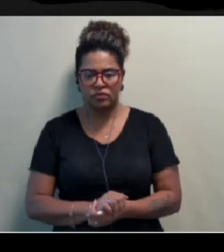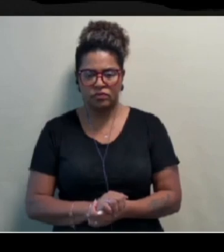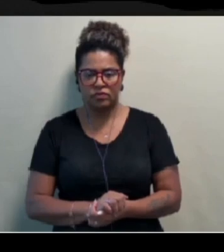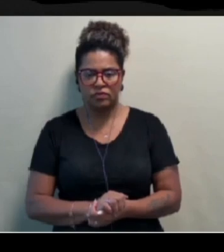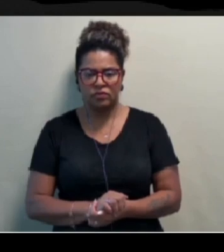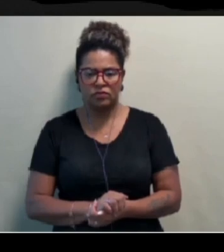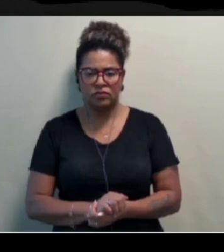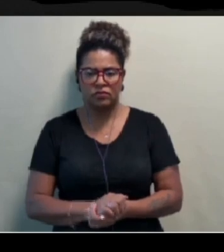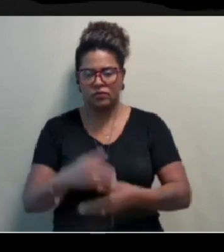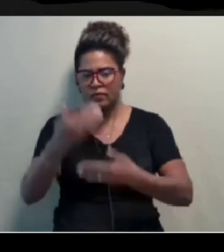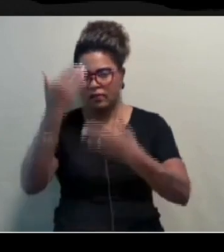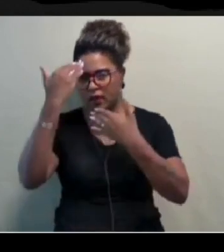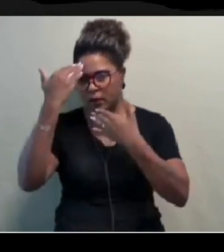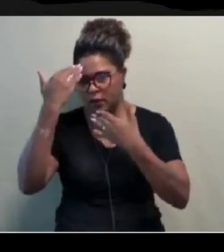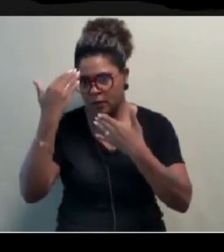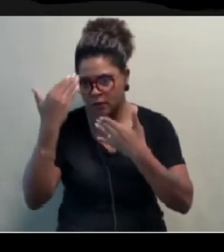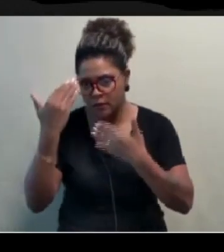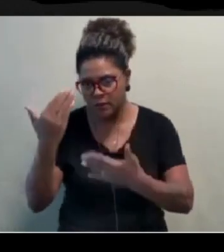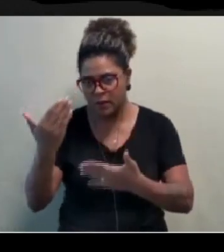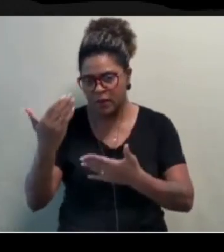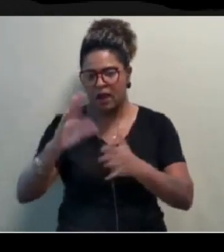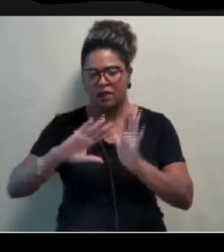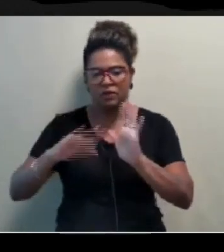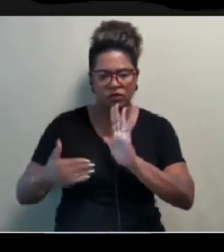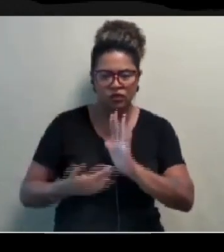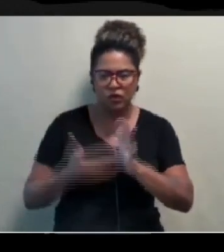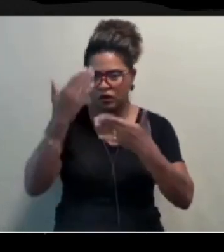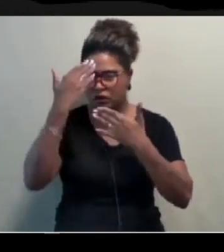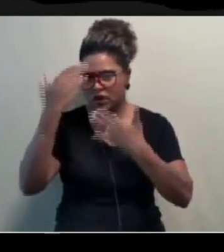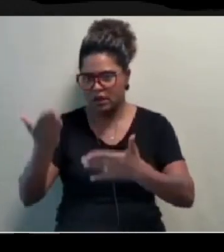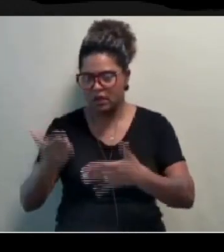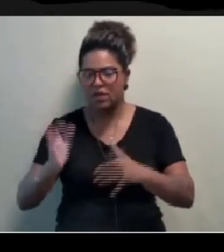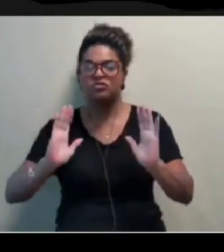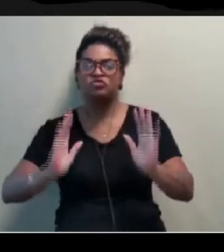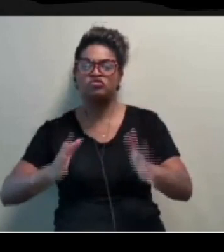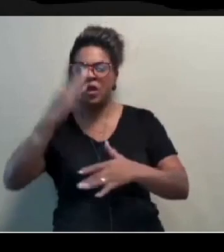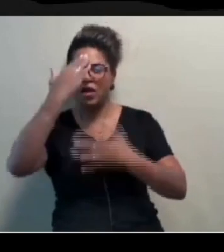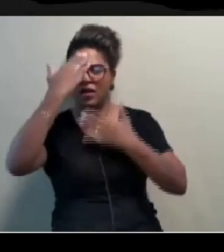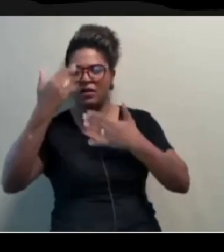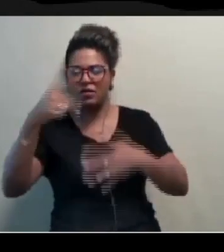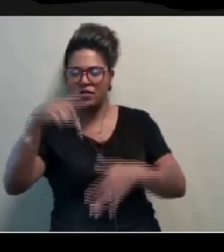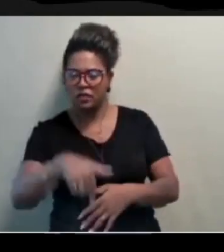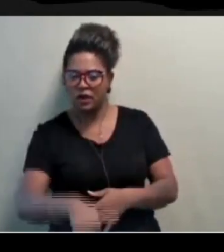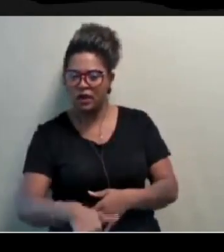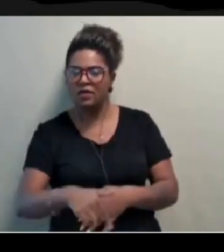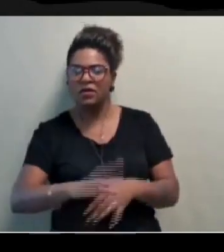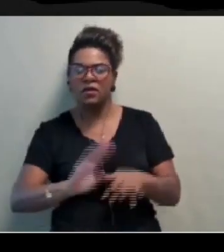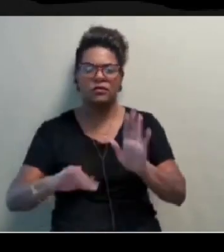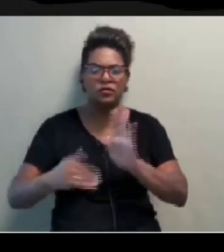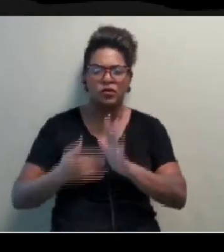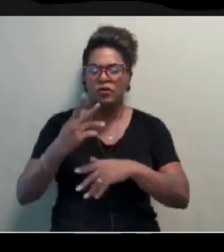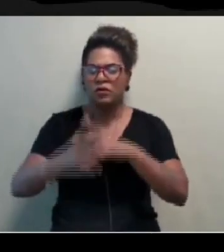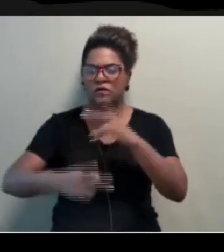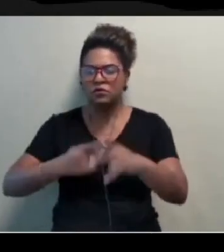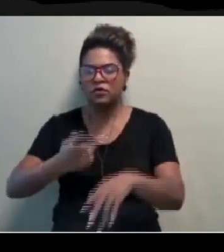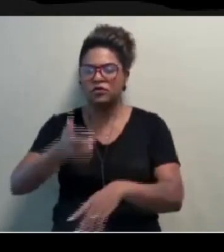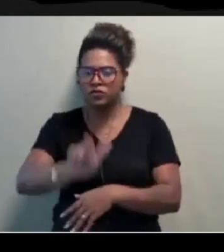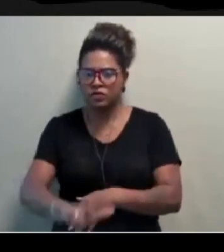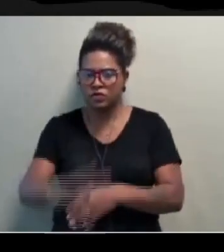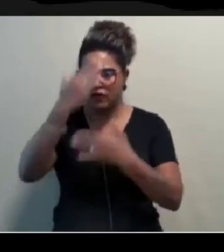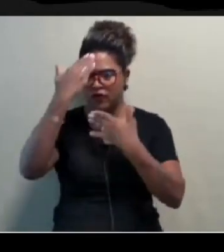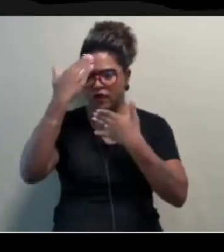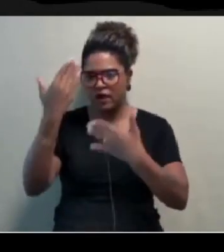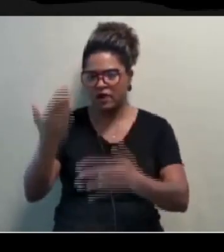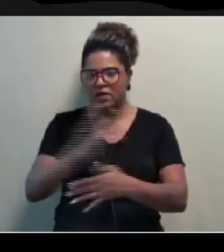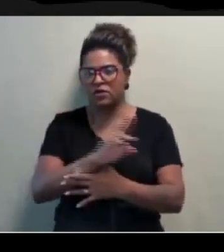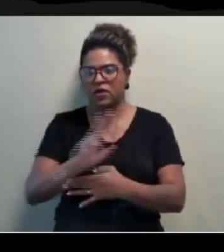Muito obrigado. Muito obrigado. Então, desde já, venho te agradecer. Então, deixo aqui meu agradecimento. Mais uma vez, muito obrigado. Em nome de